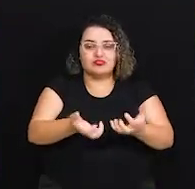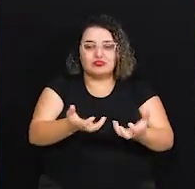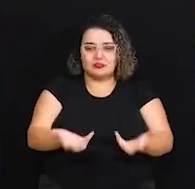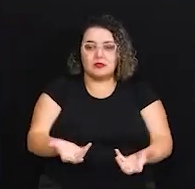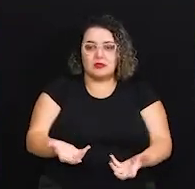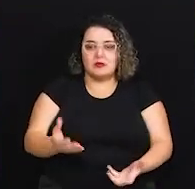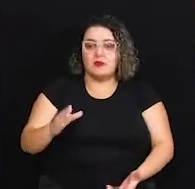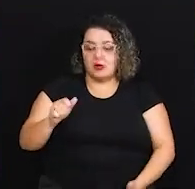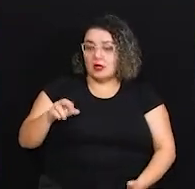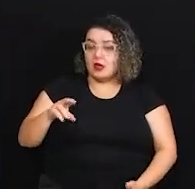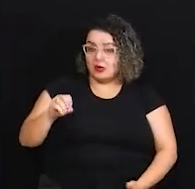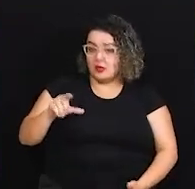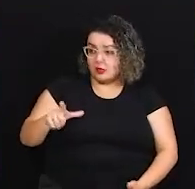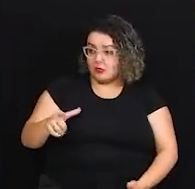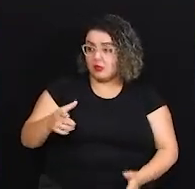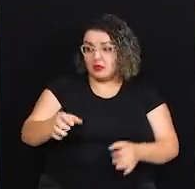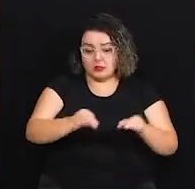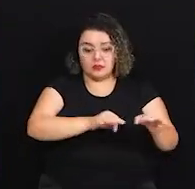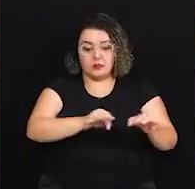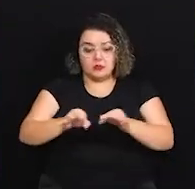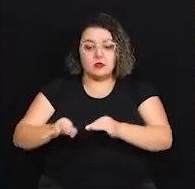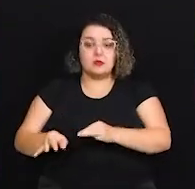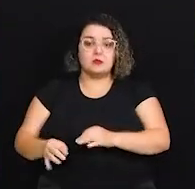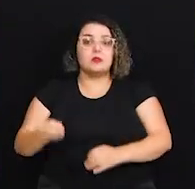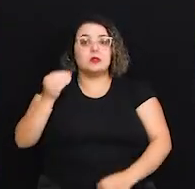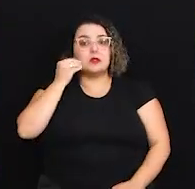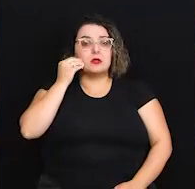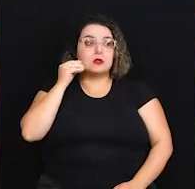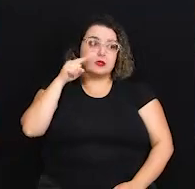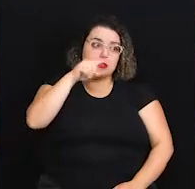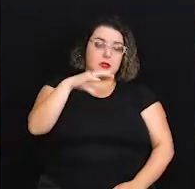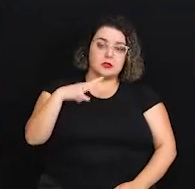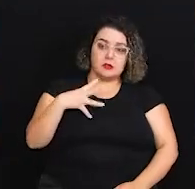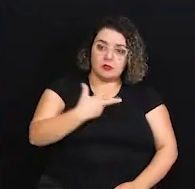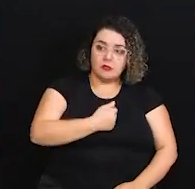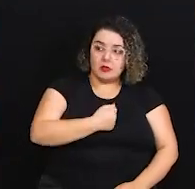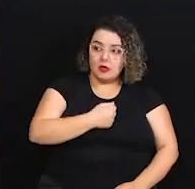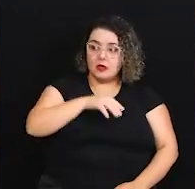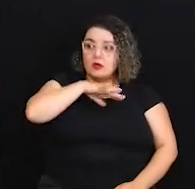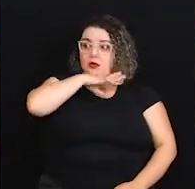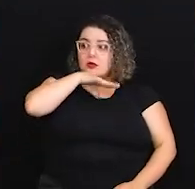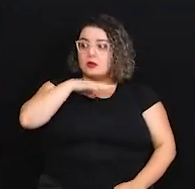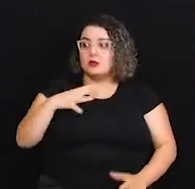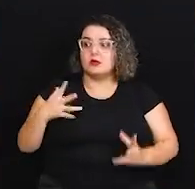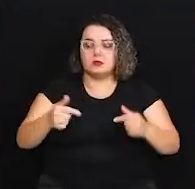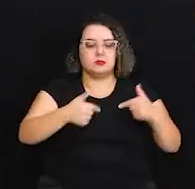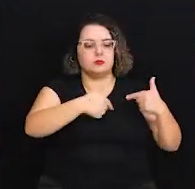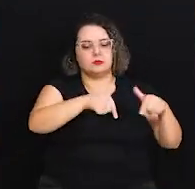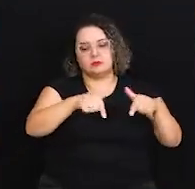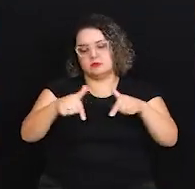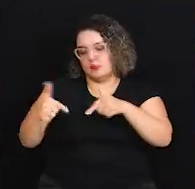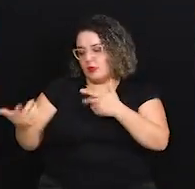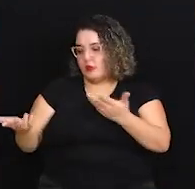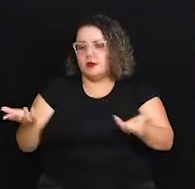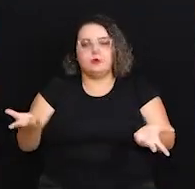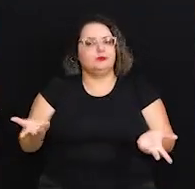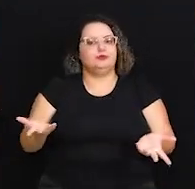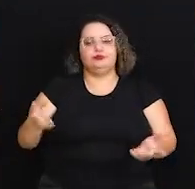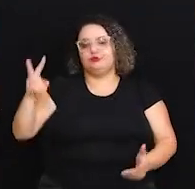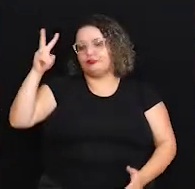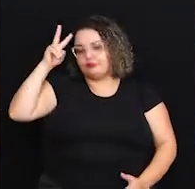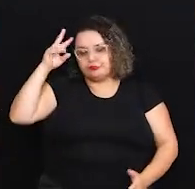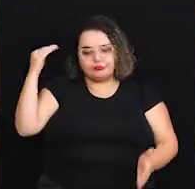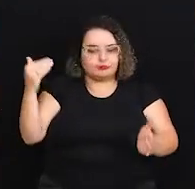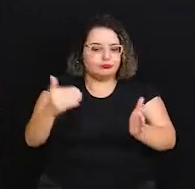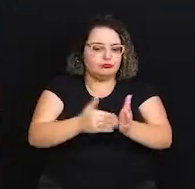assim, então vamos nos organizar para a gente tentar e salvar os animais lá no Mato Grosso. Mas é aquela coisa, todo mundo trabalha, todo mundo está de segunda a sexta